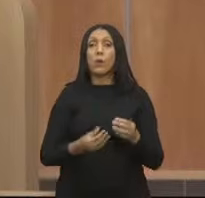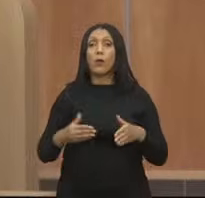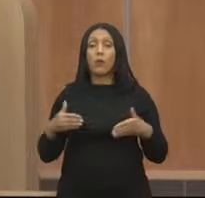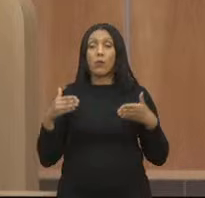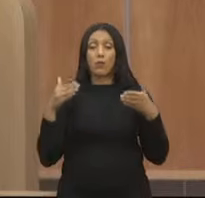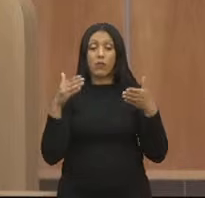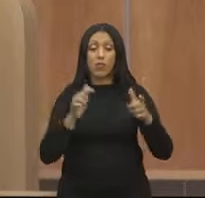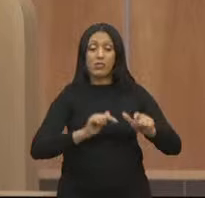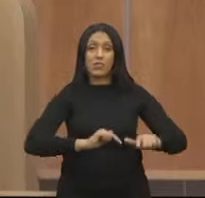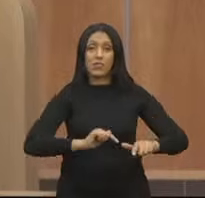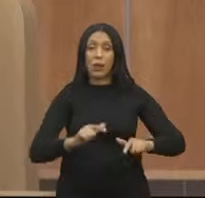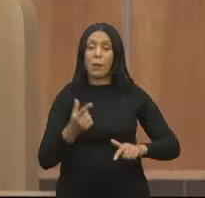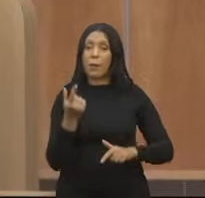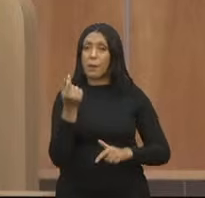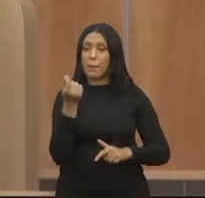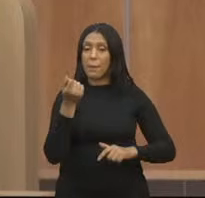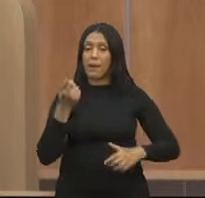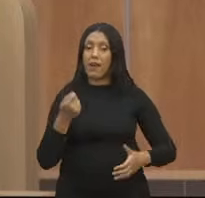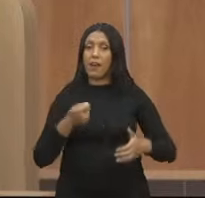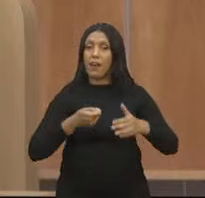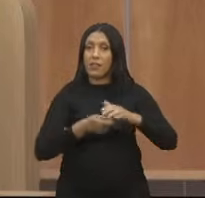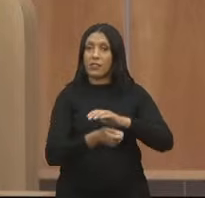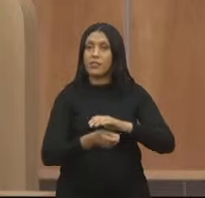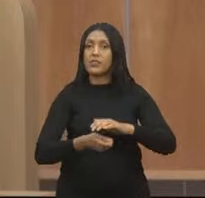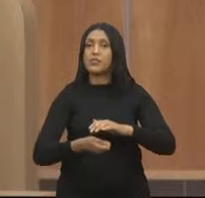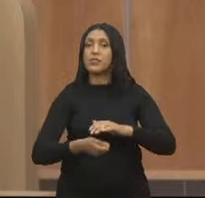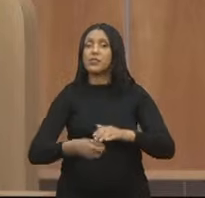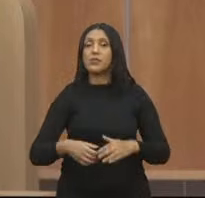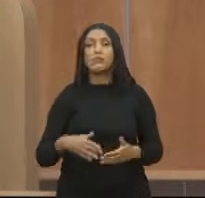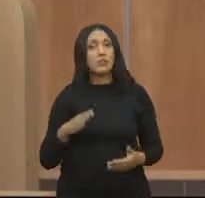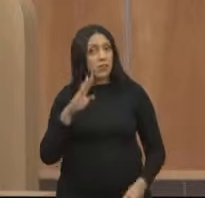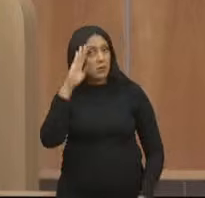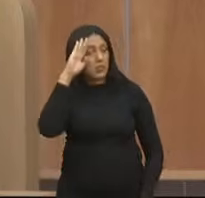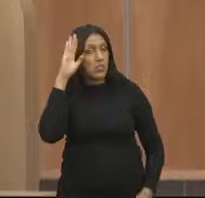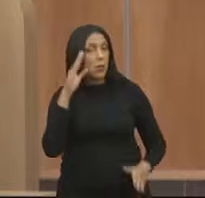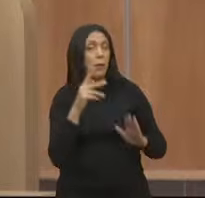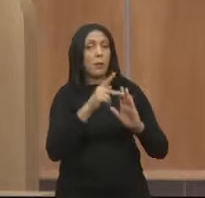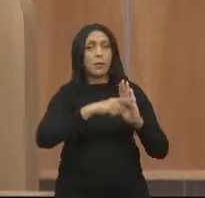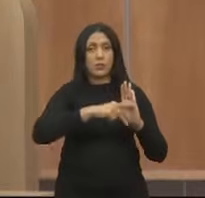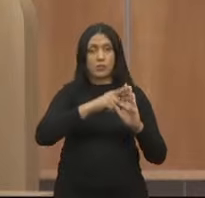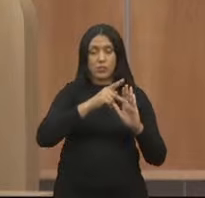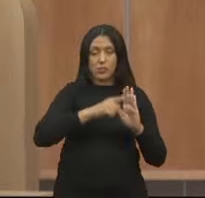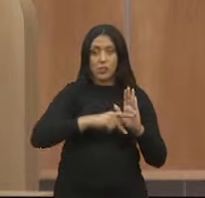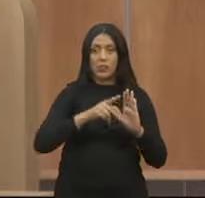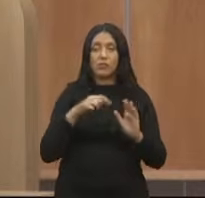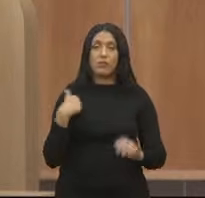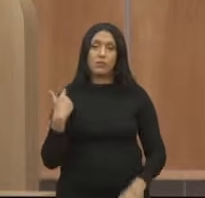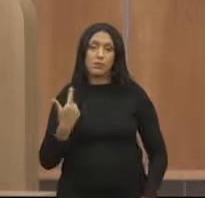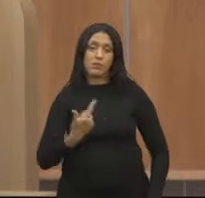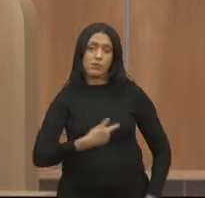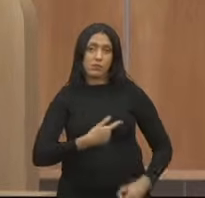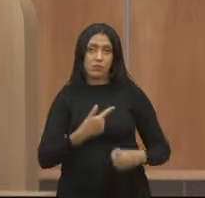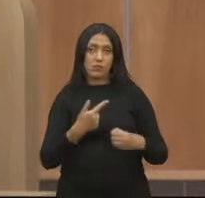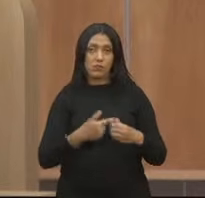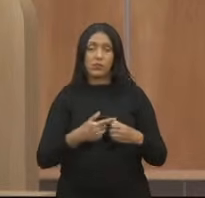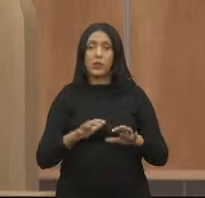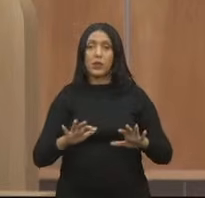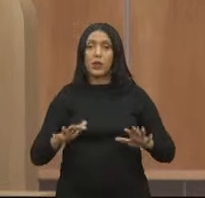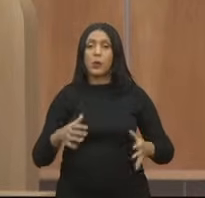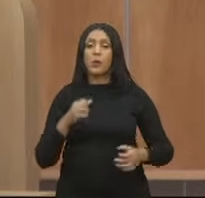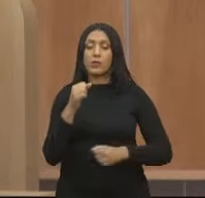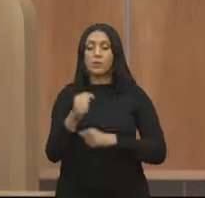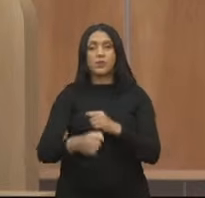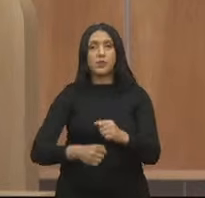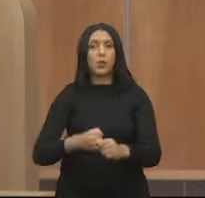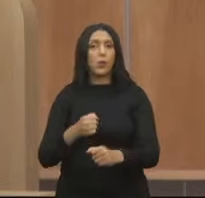esses sonhos que são projetados através do plano plurianual, para, enfim, no final do ano, e nós vamos passar por esse